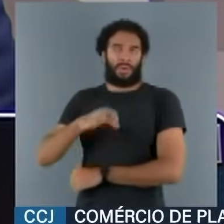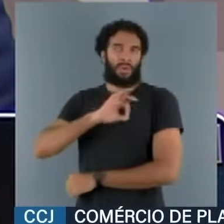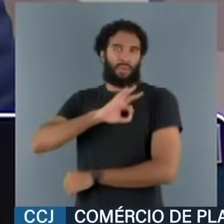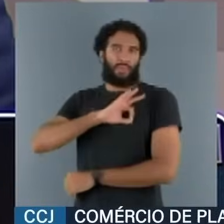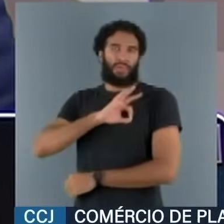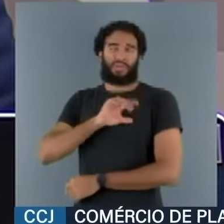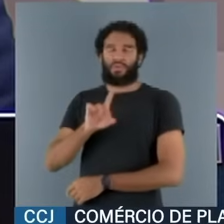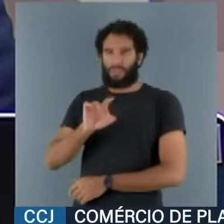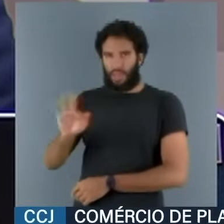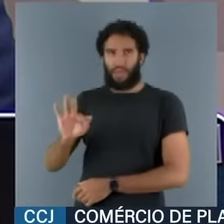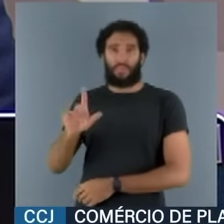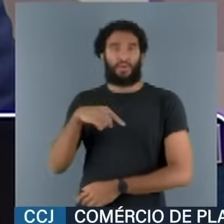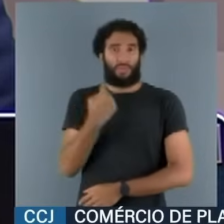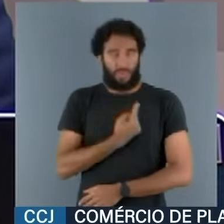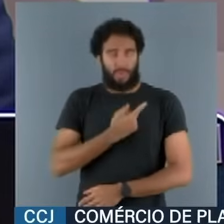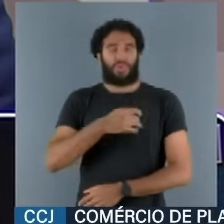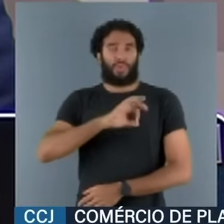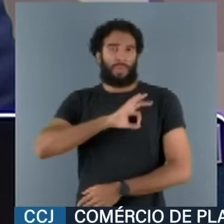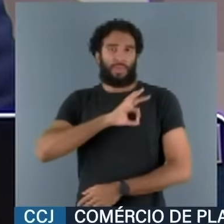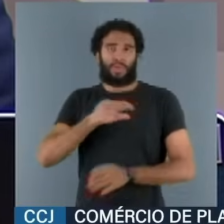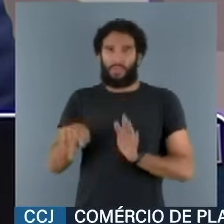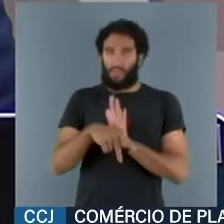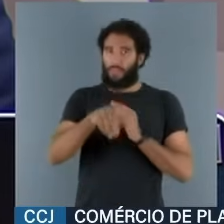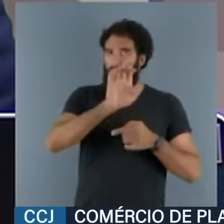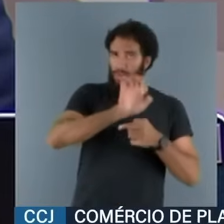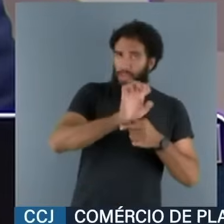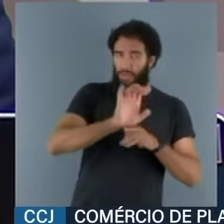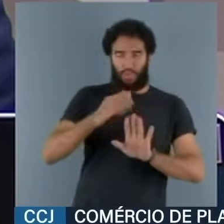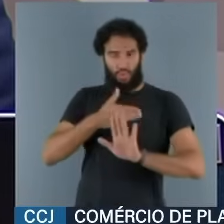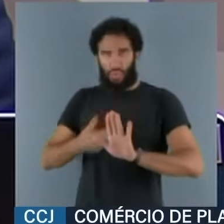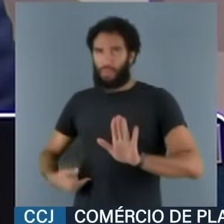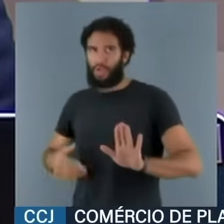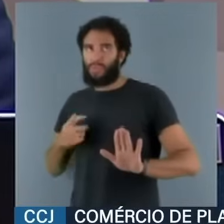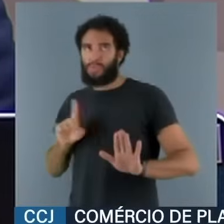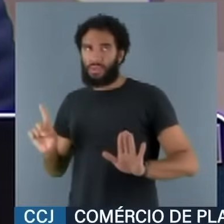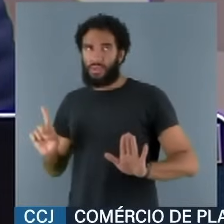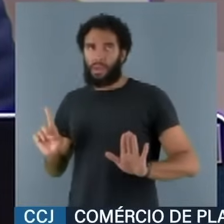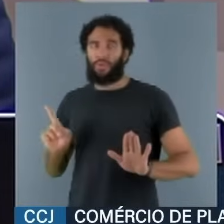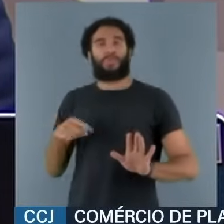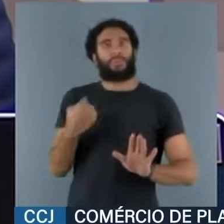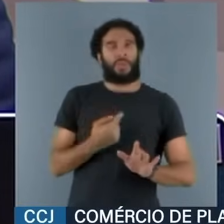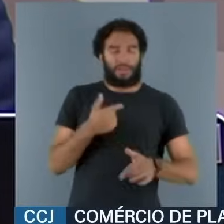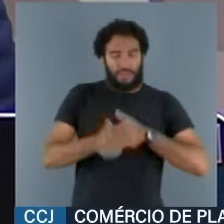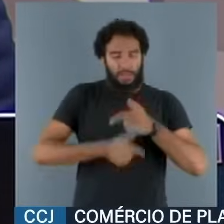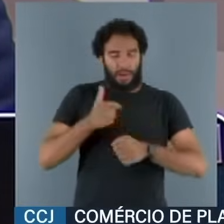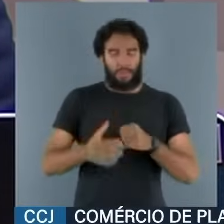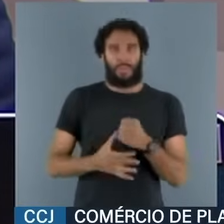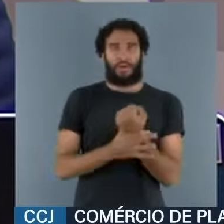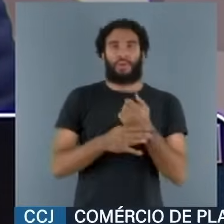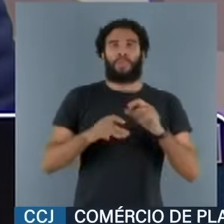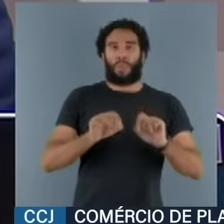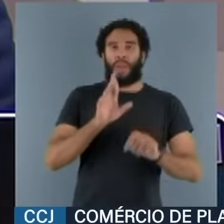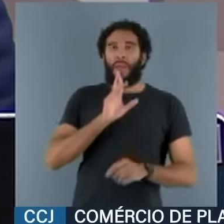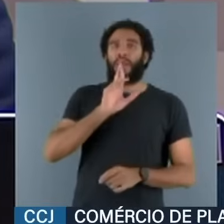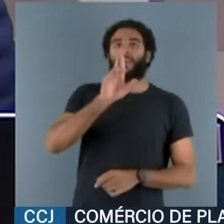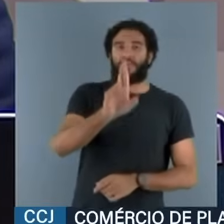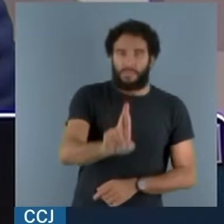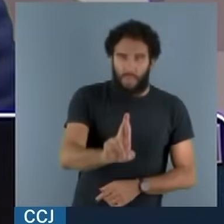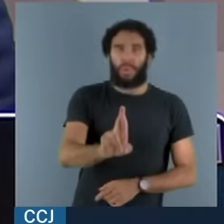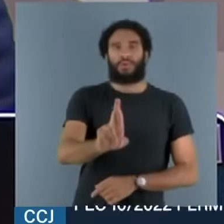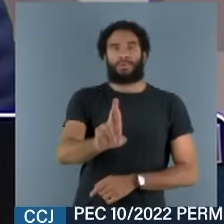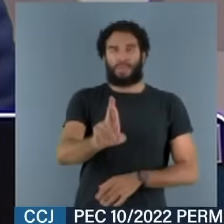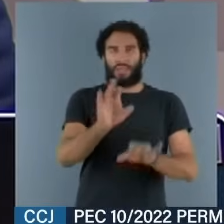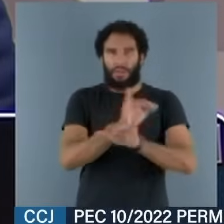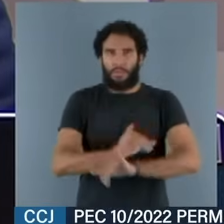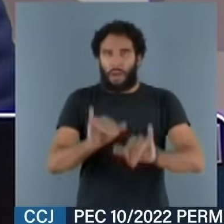Federal. Somos uma polícia de Estado e não de governo, e por isso deveríamos atuar para garantir o resultado proclamado